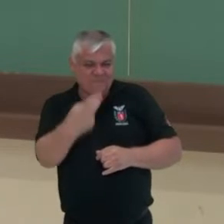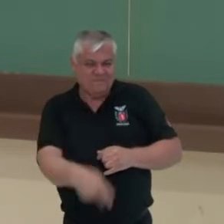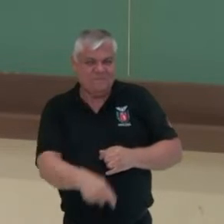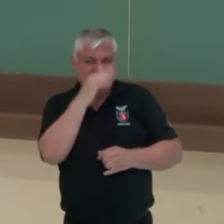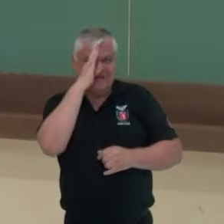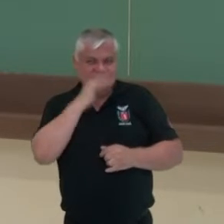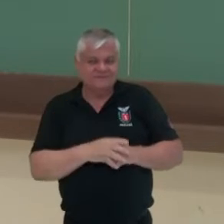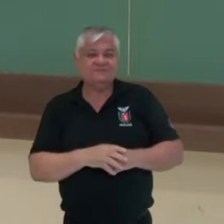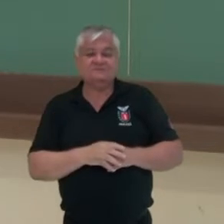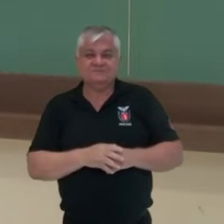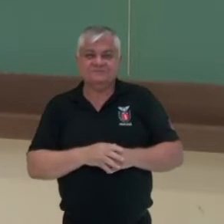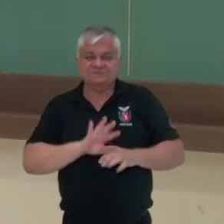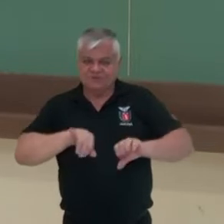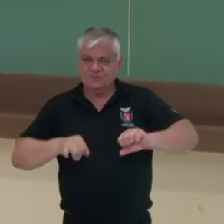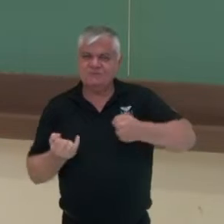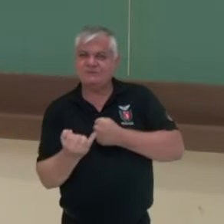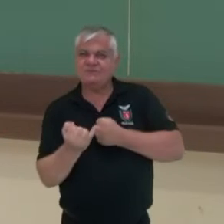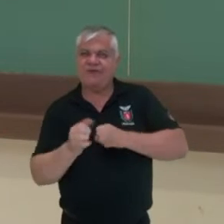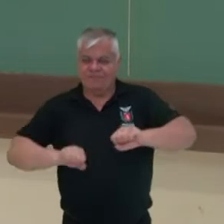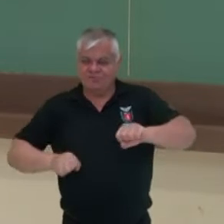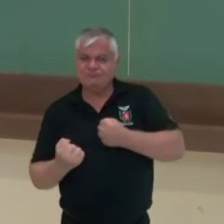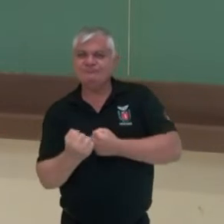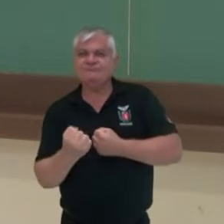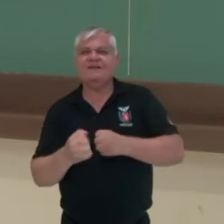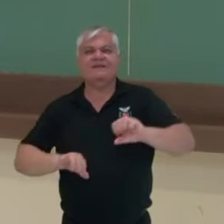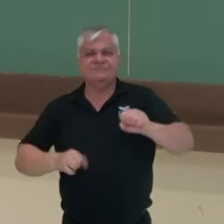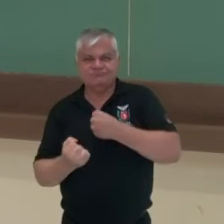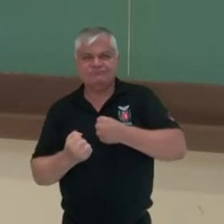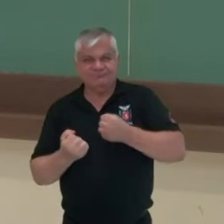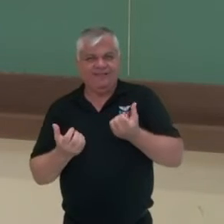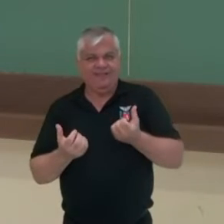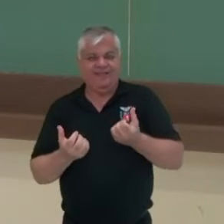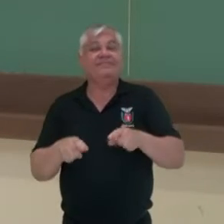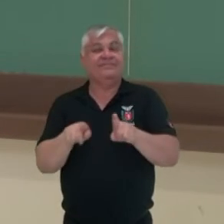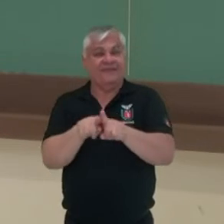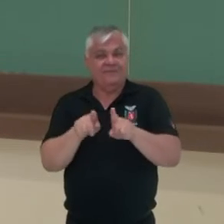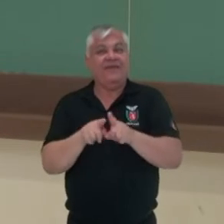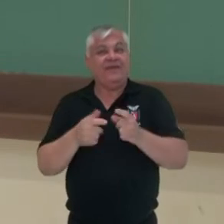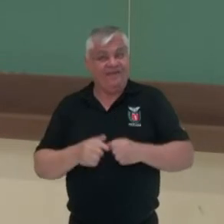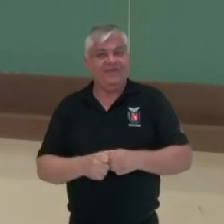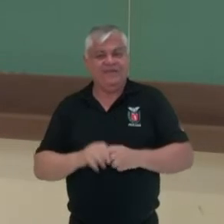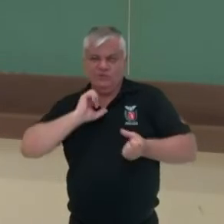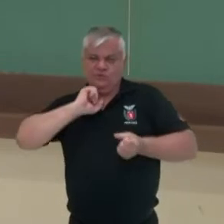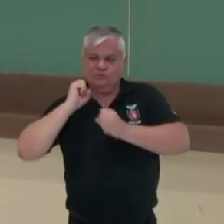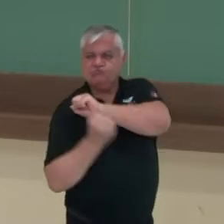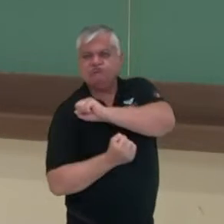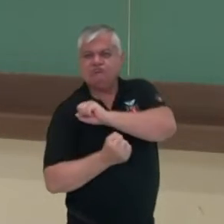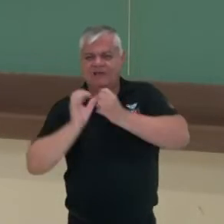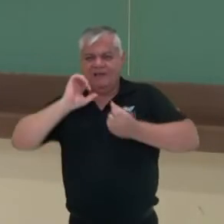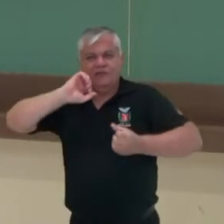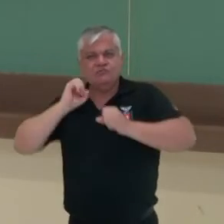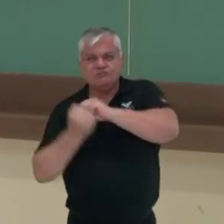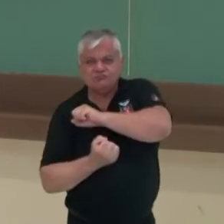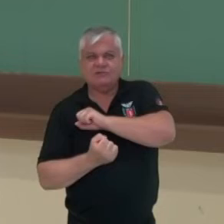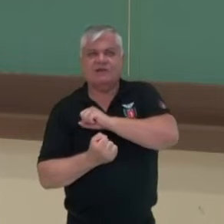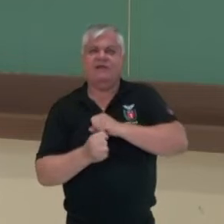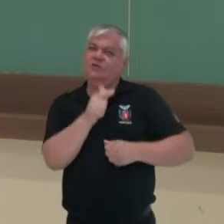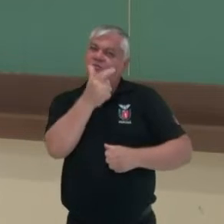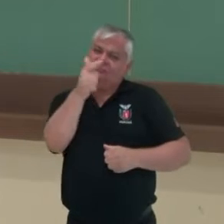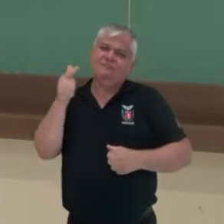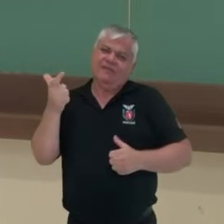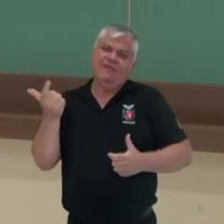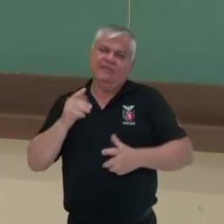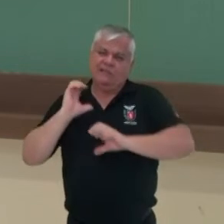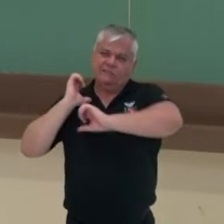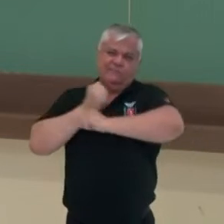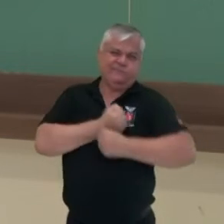Como o jiu-jitsu, o judô, né? Óbvio que não tem toda esse aparato aqui que utiliza